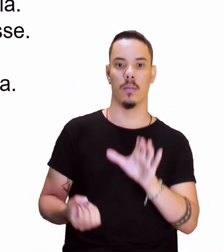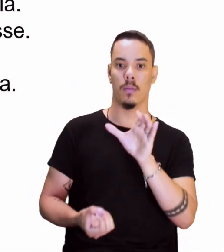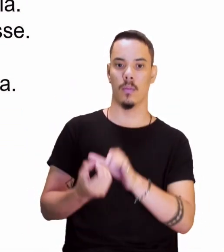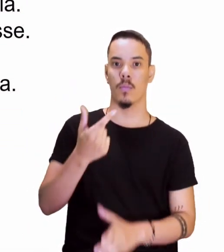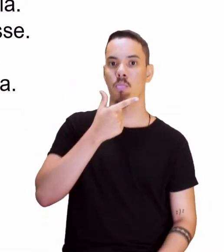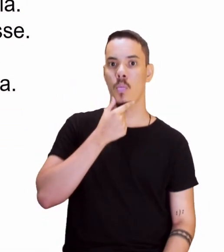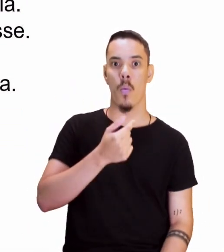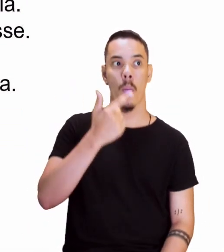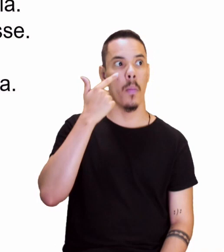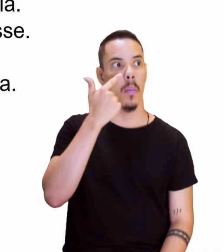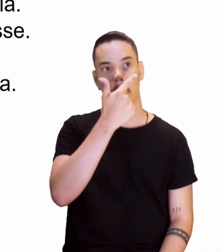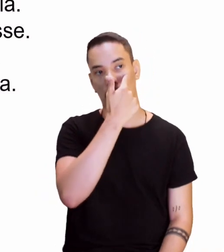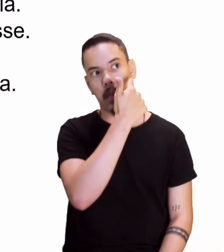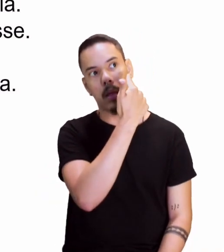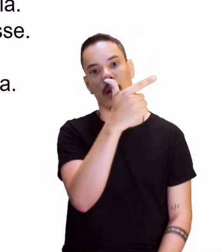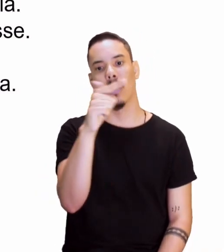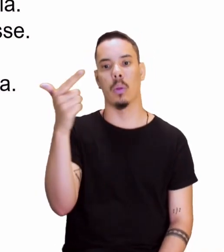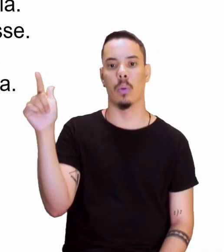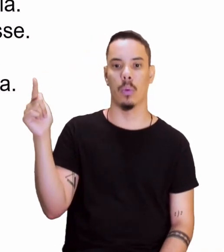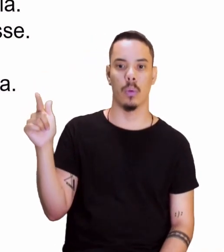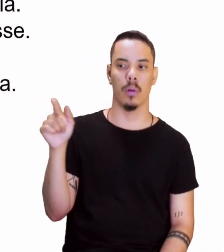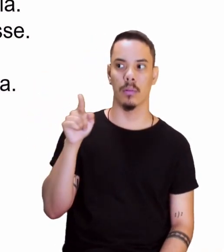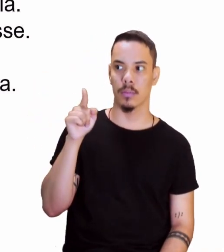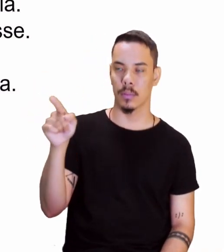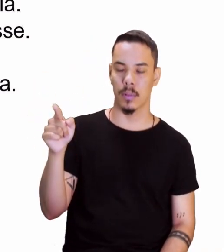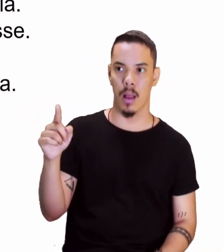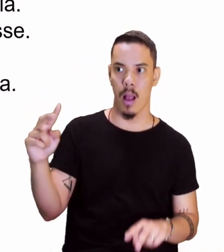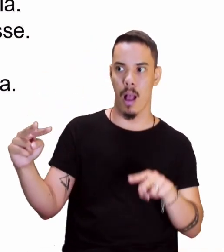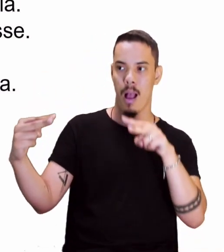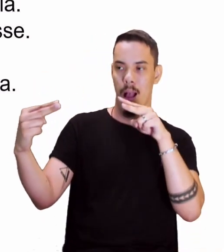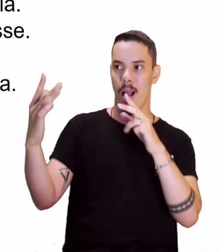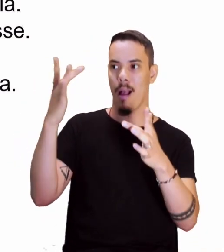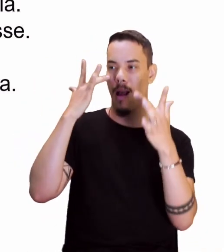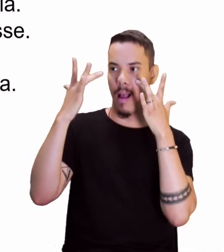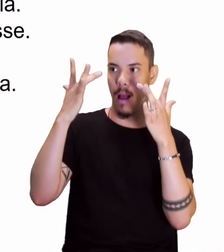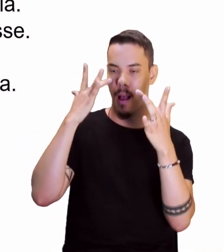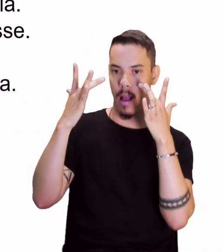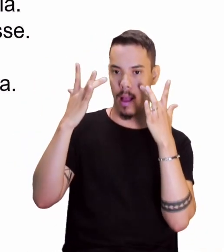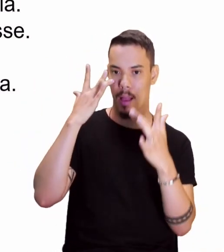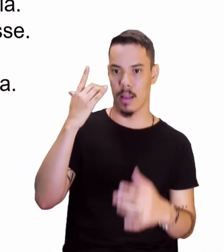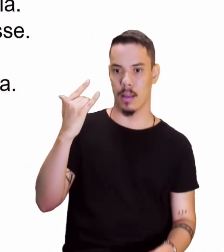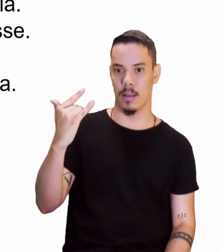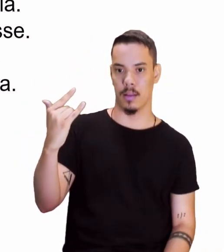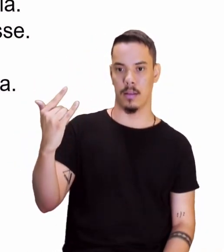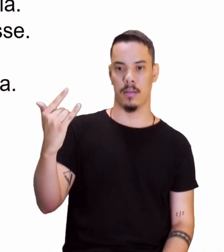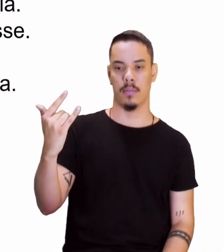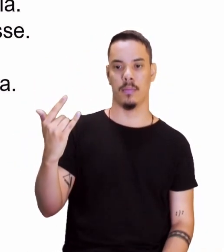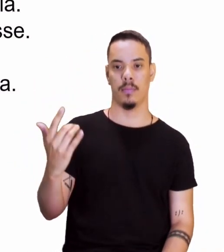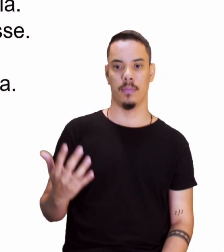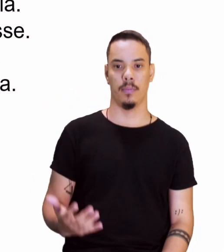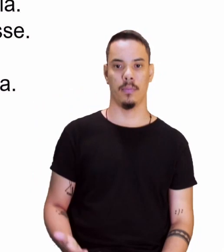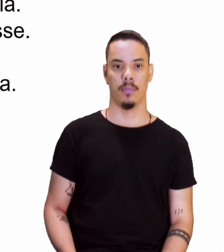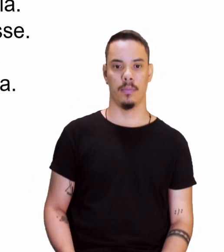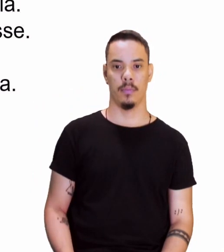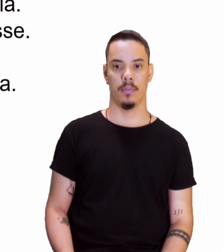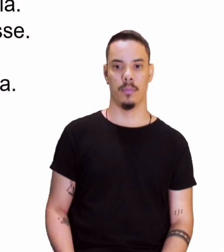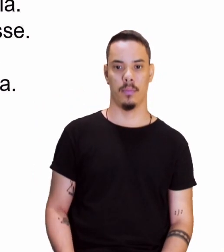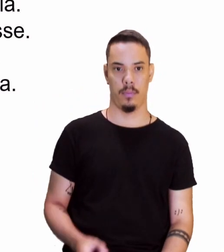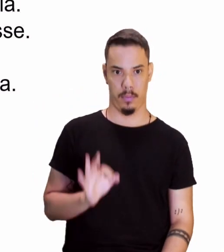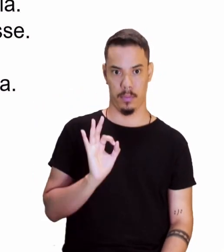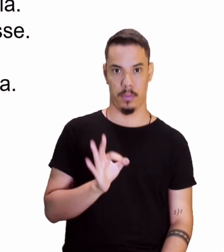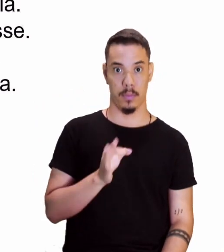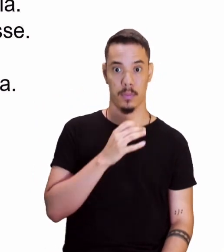nenhum que com ela se encantasse. Que encantasse o quê? O cantar com.